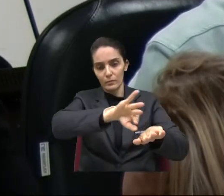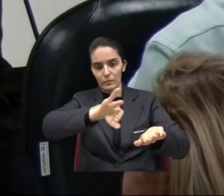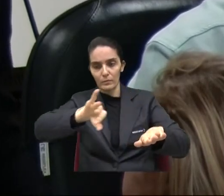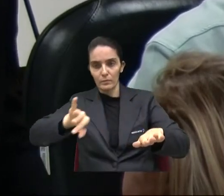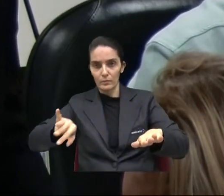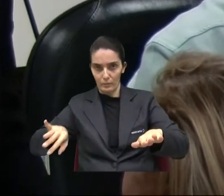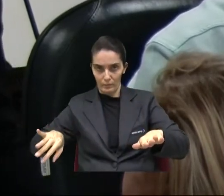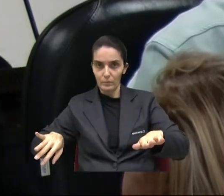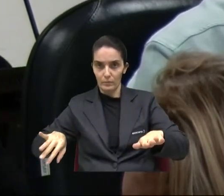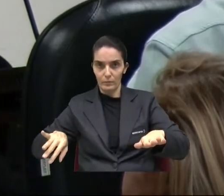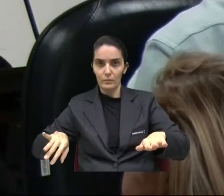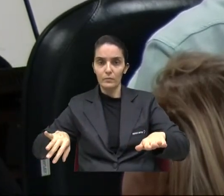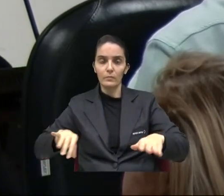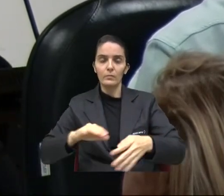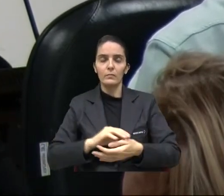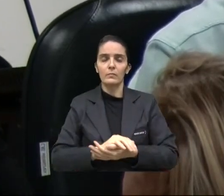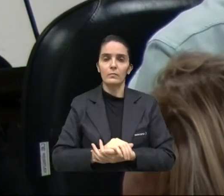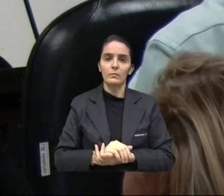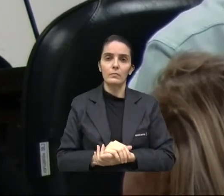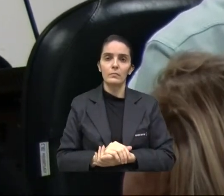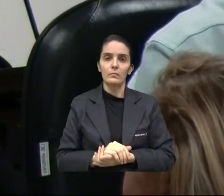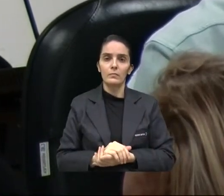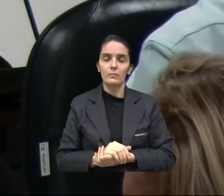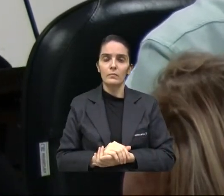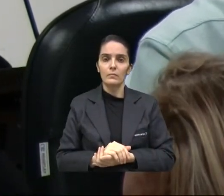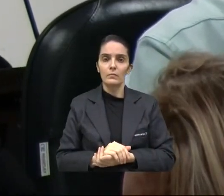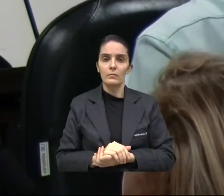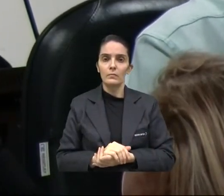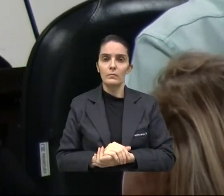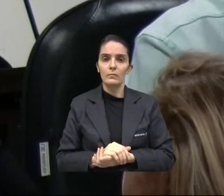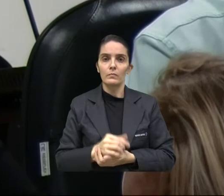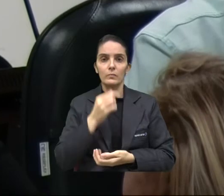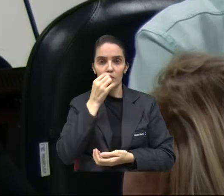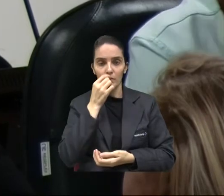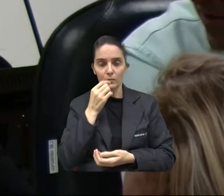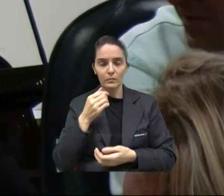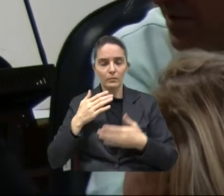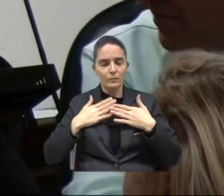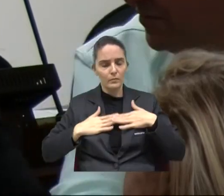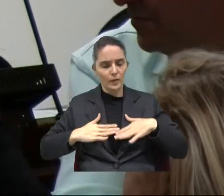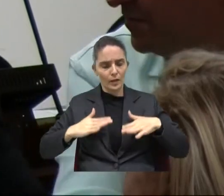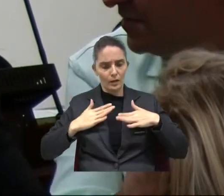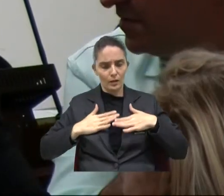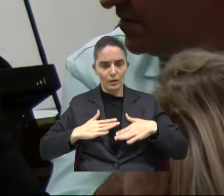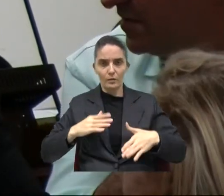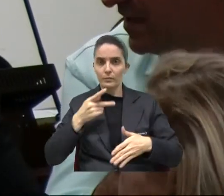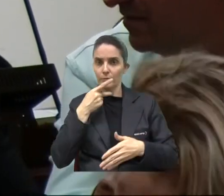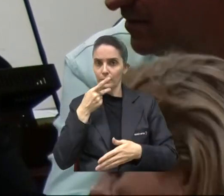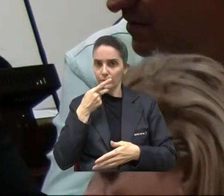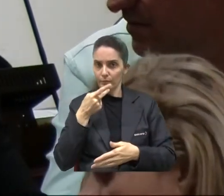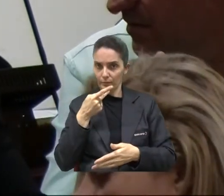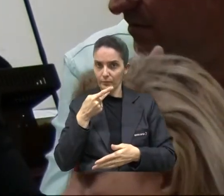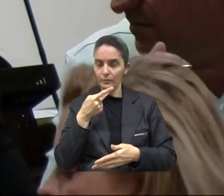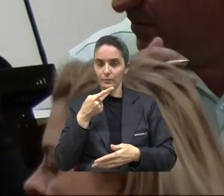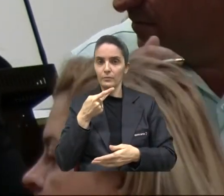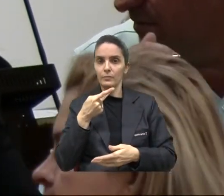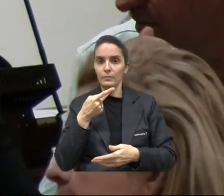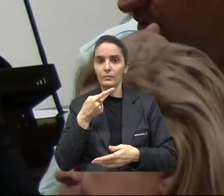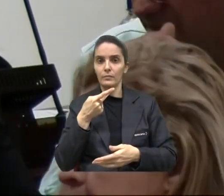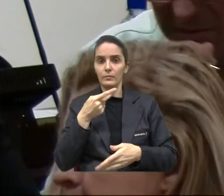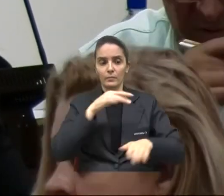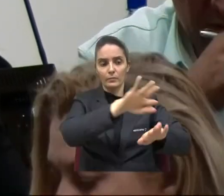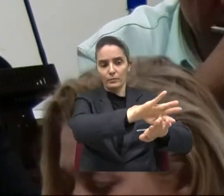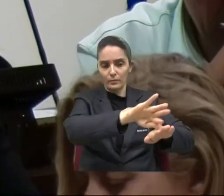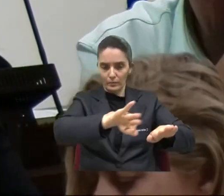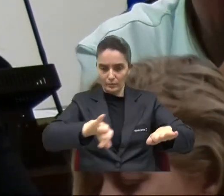execução da reintegração de posse. Fico muito tranquilo em dizer aqui que ela